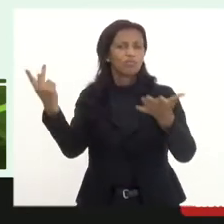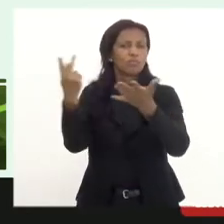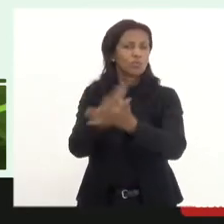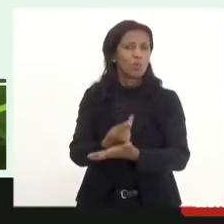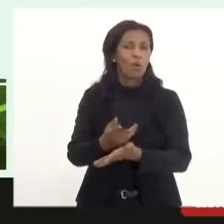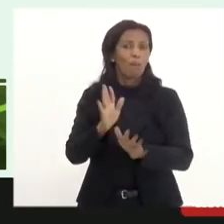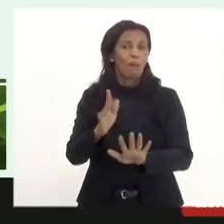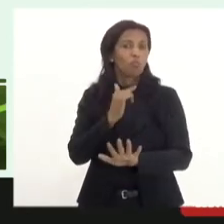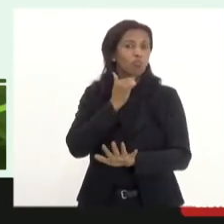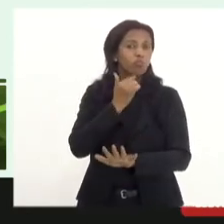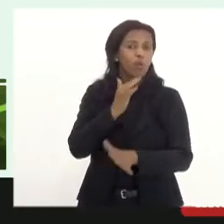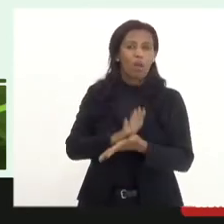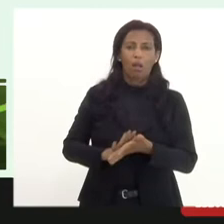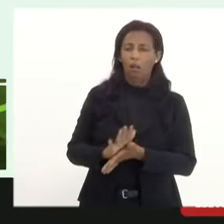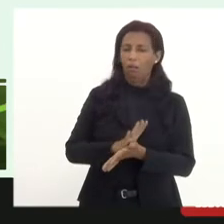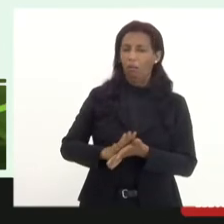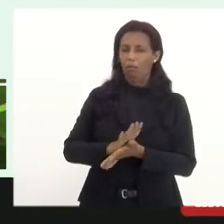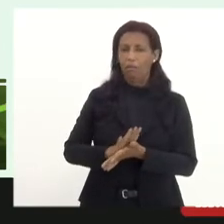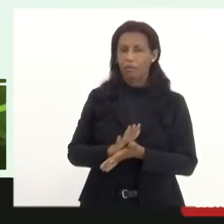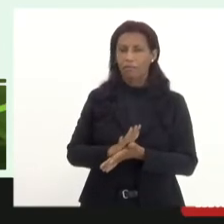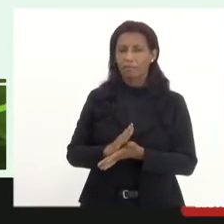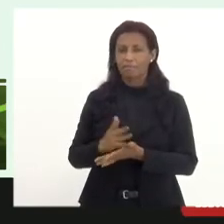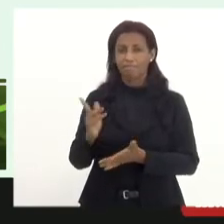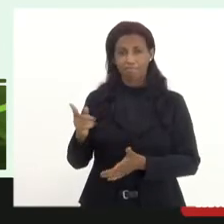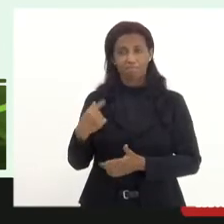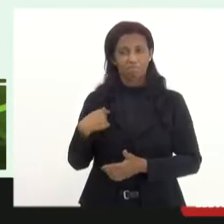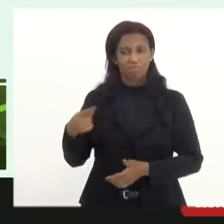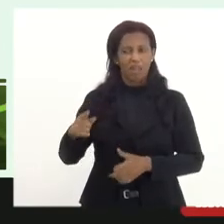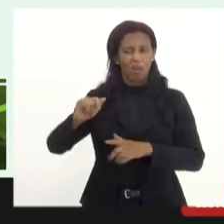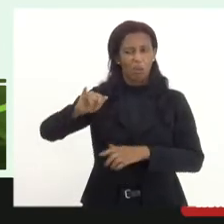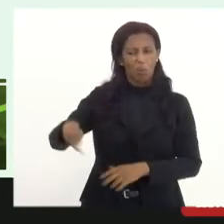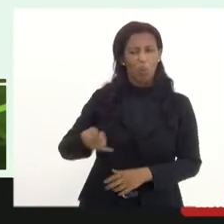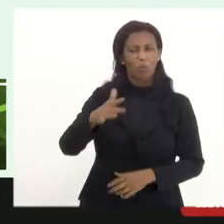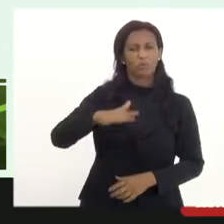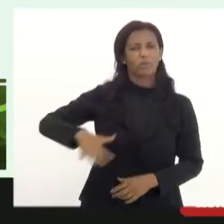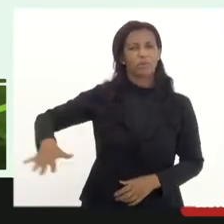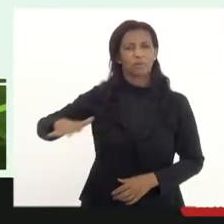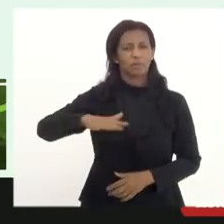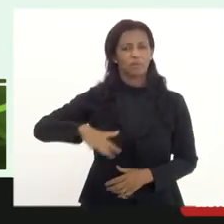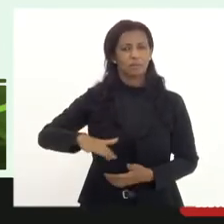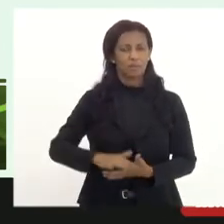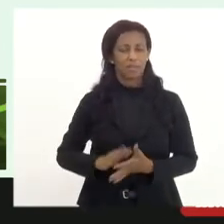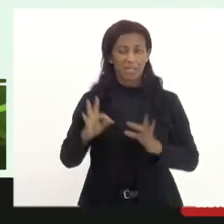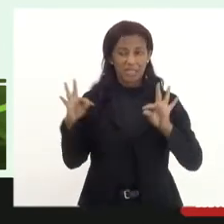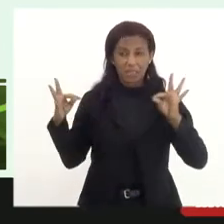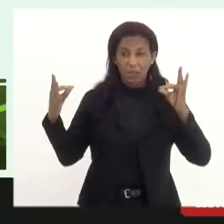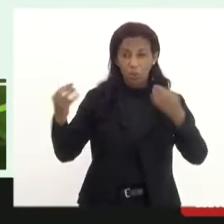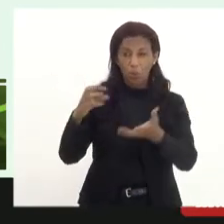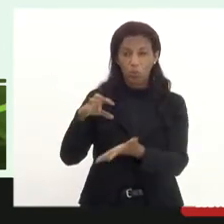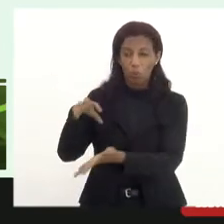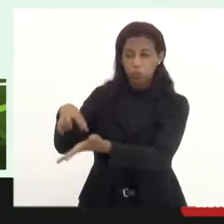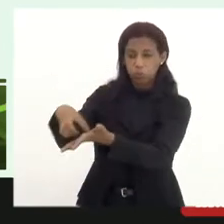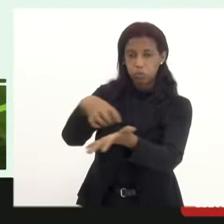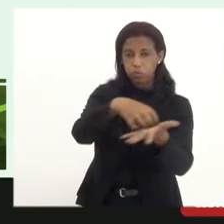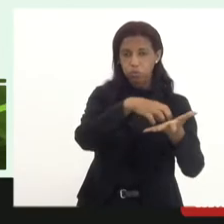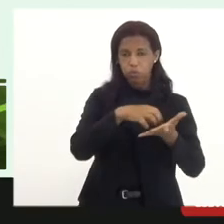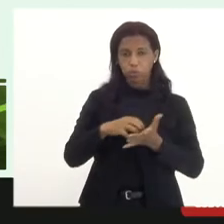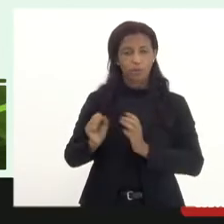mas sem dúvida é algo que apresenta oportunidades em todos os setores da